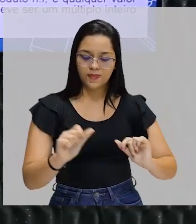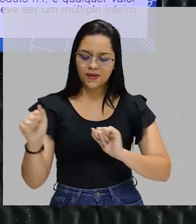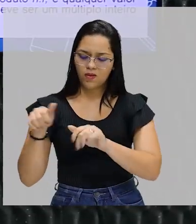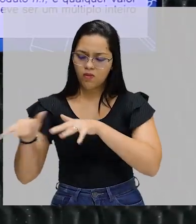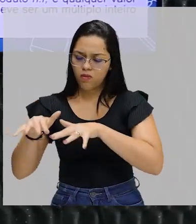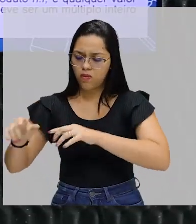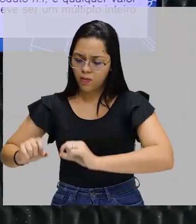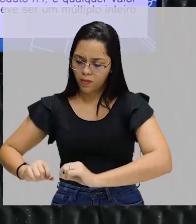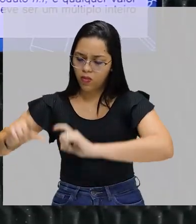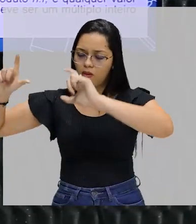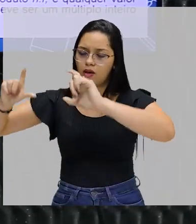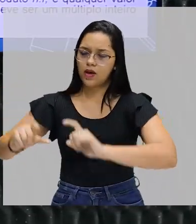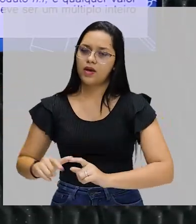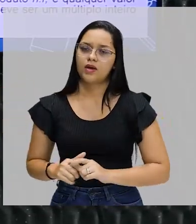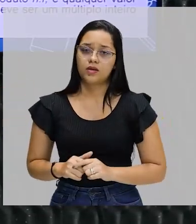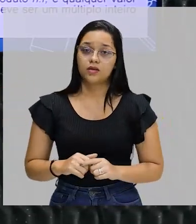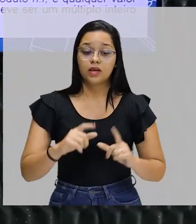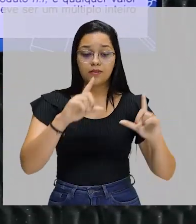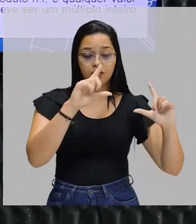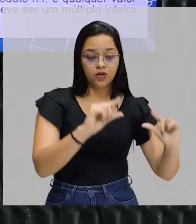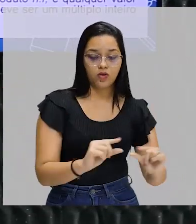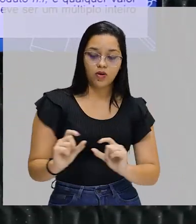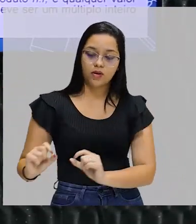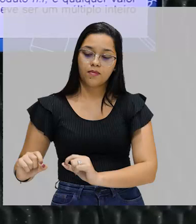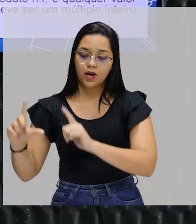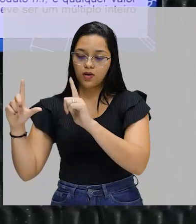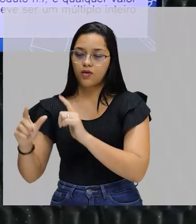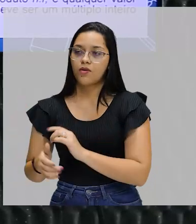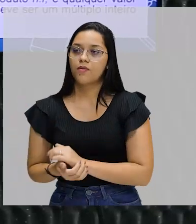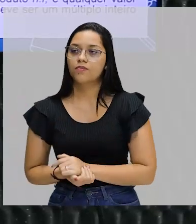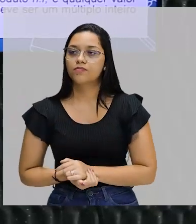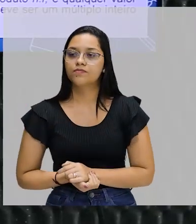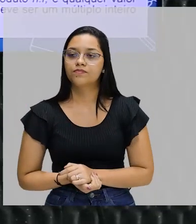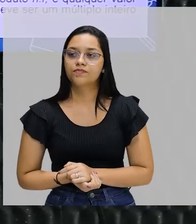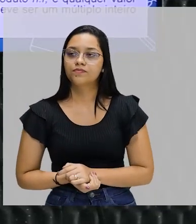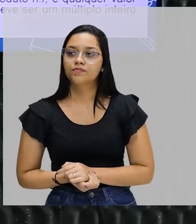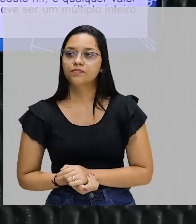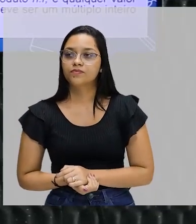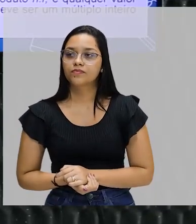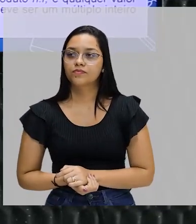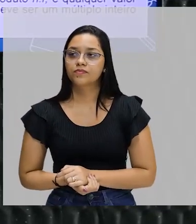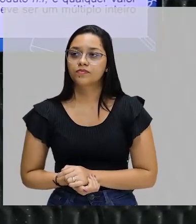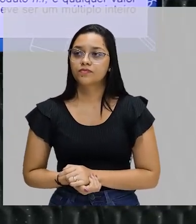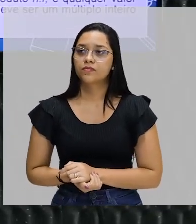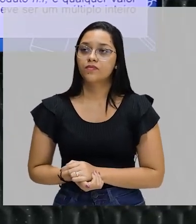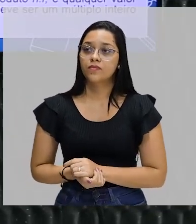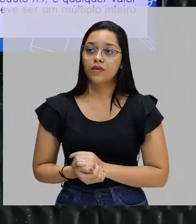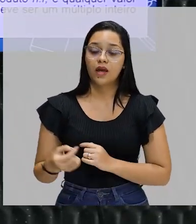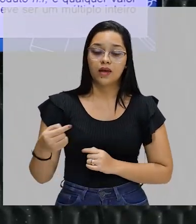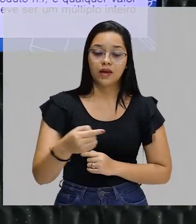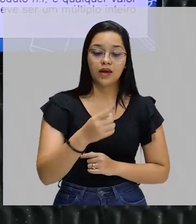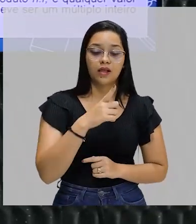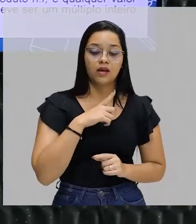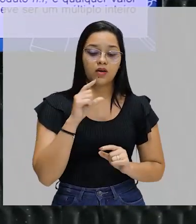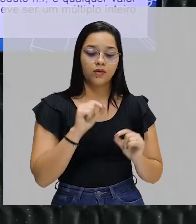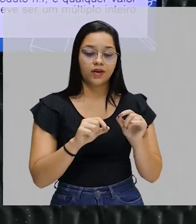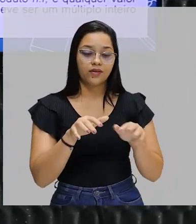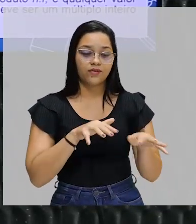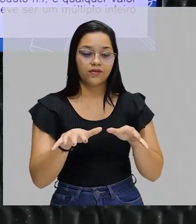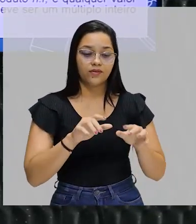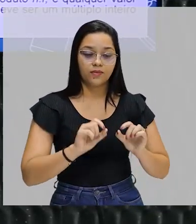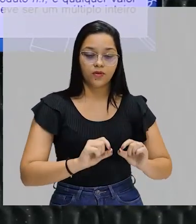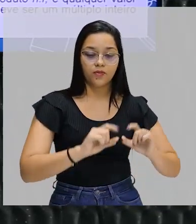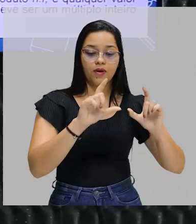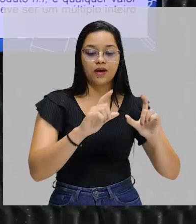vibram mais. Certo? A frequência é menor e a frequência é maior. Tá ok? Aquelas que vibram